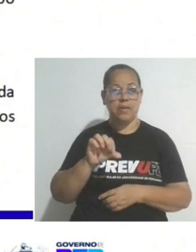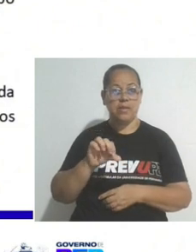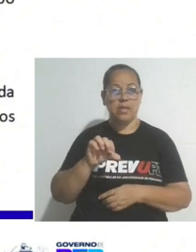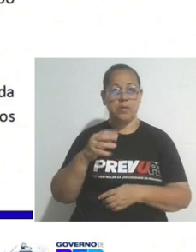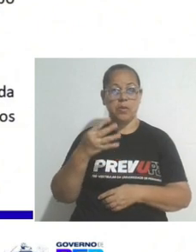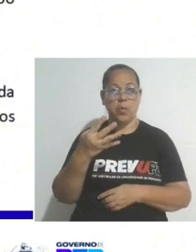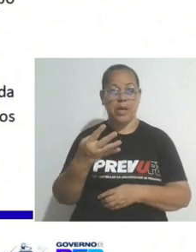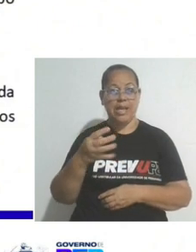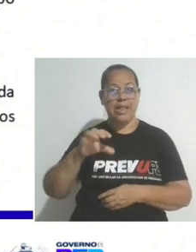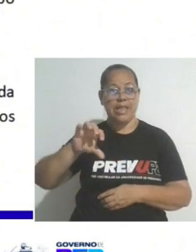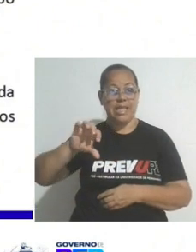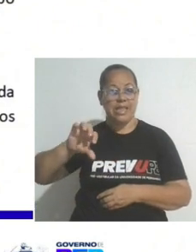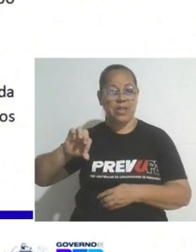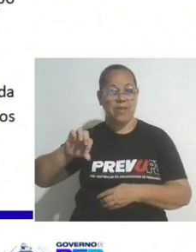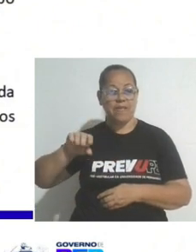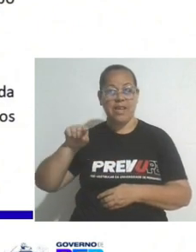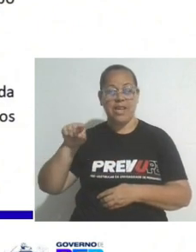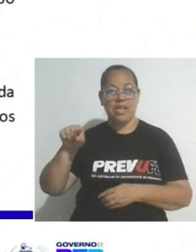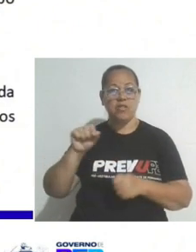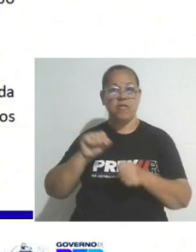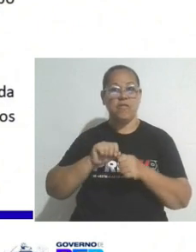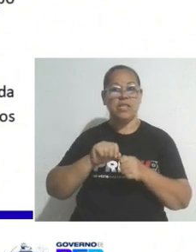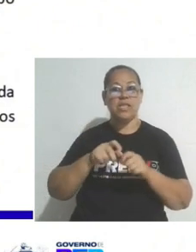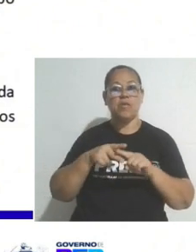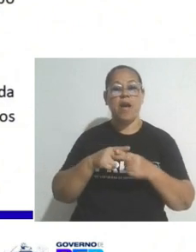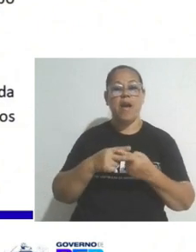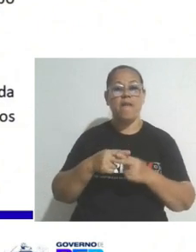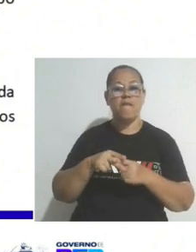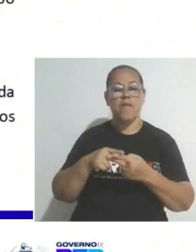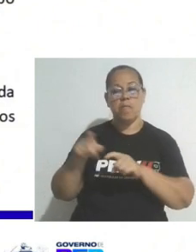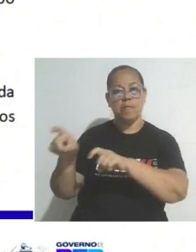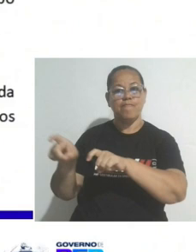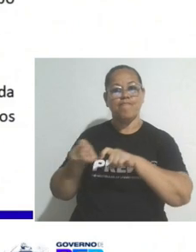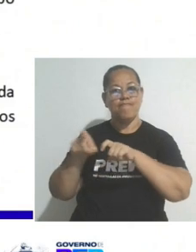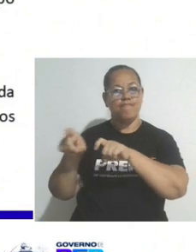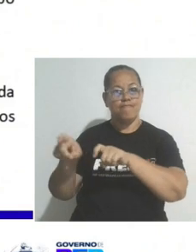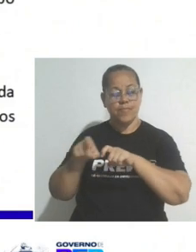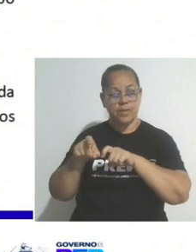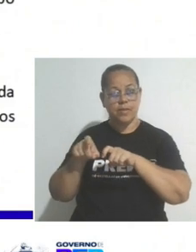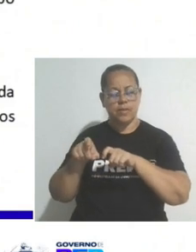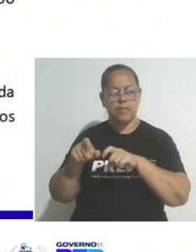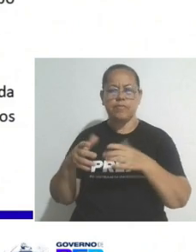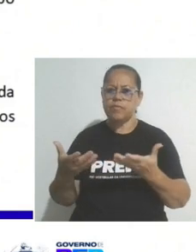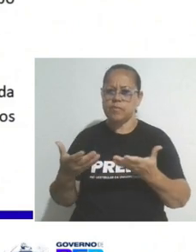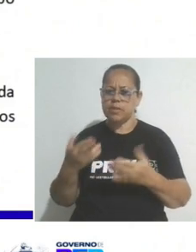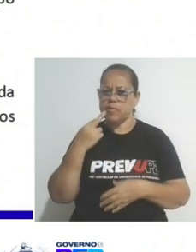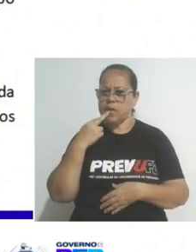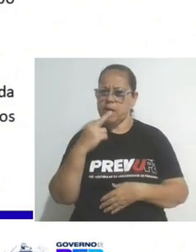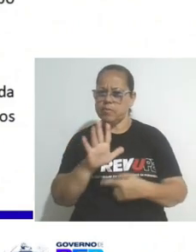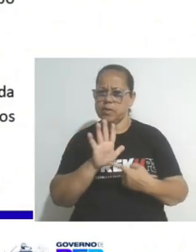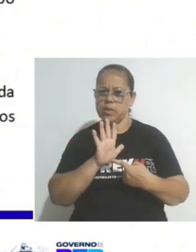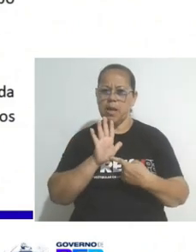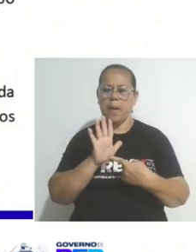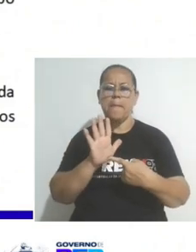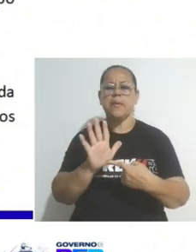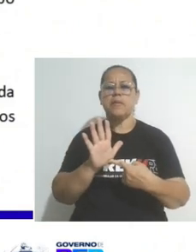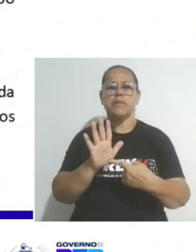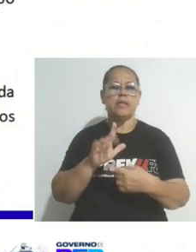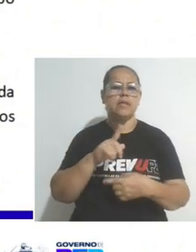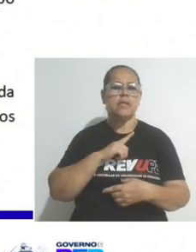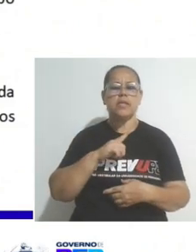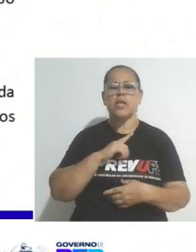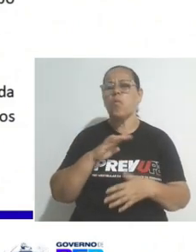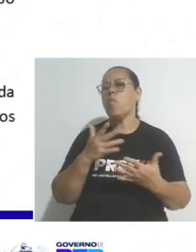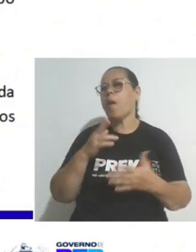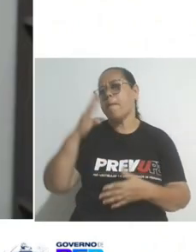eles fizeram a reforma agrária fecha aspas a resposta apresentada reside em que